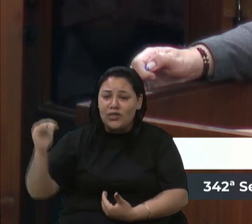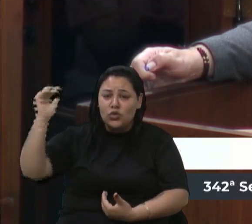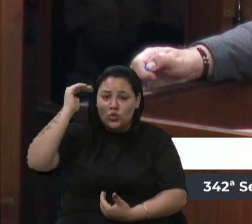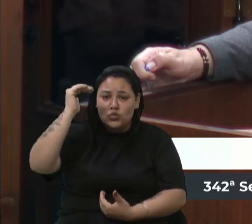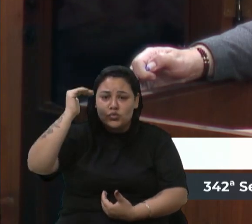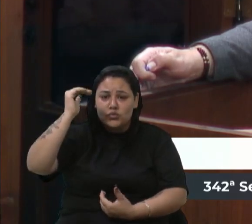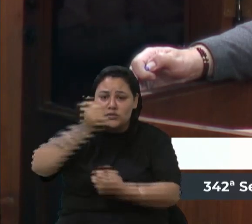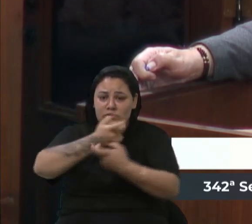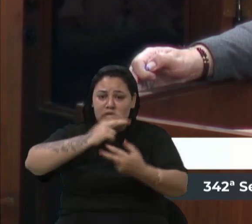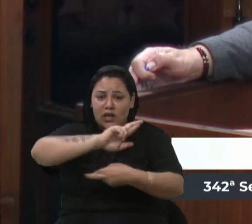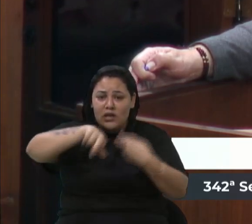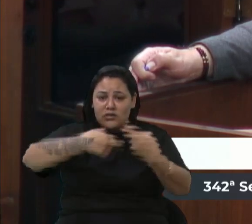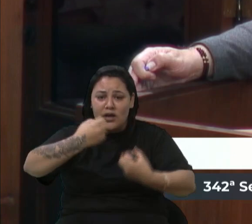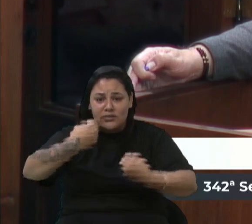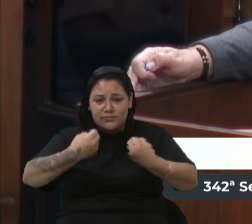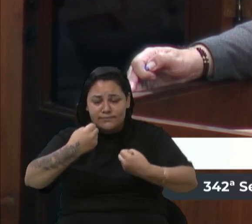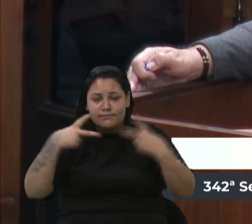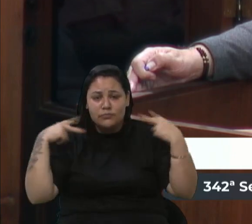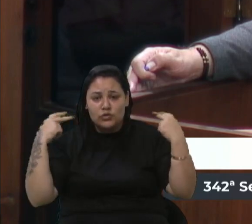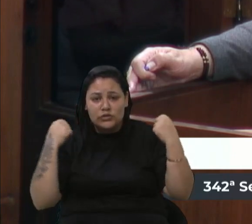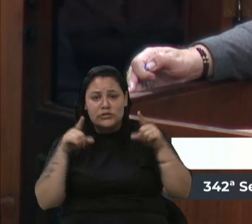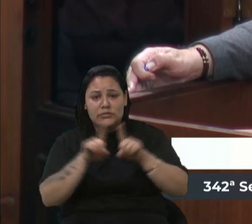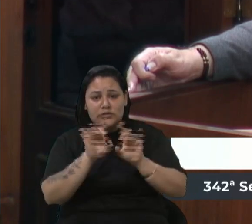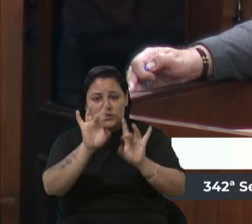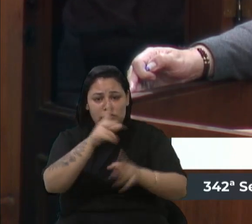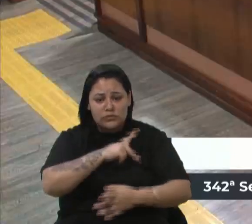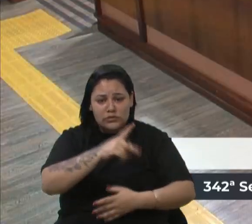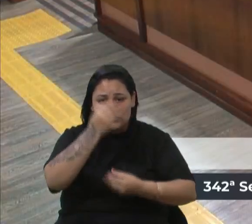do trânsito. Era isso então, presidente. Muito